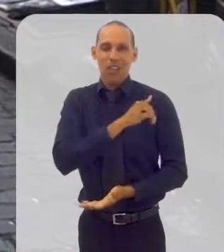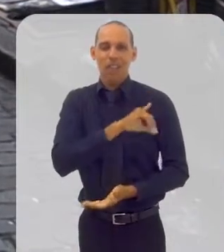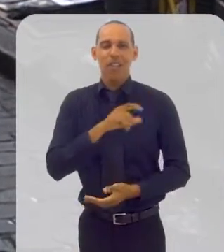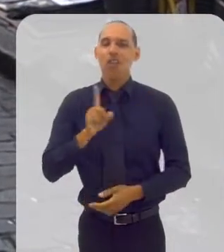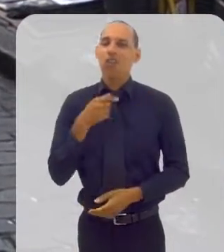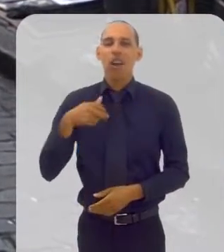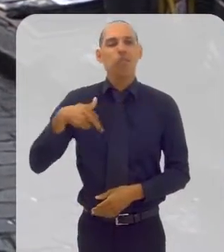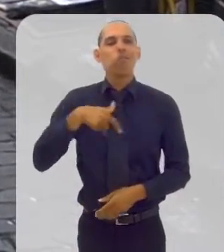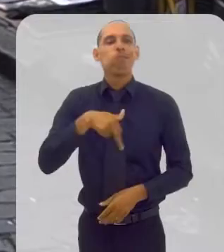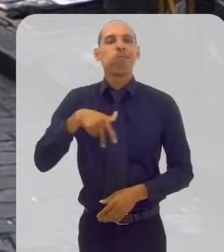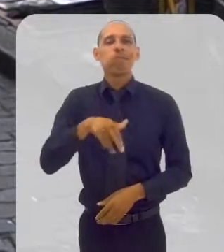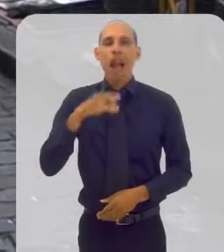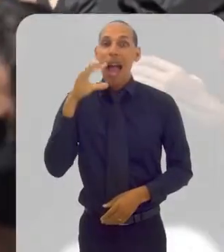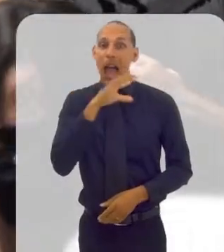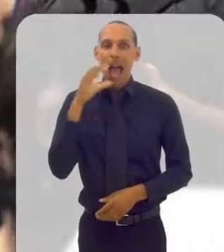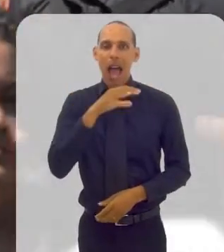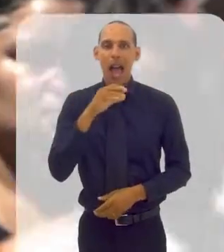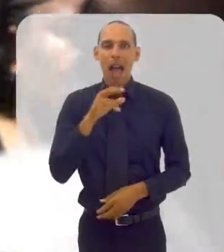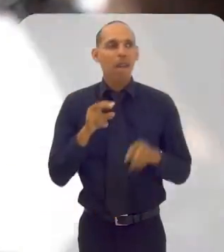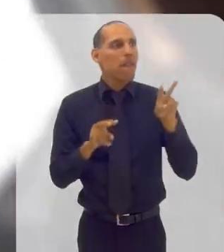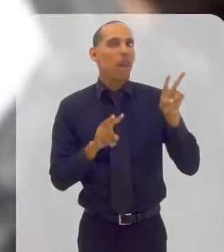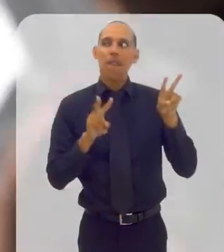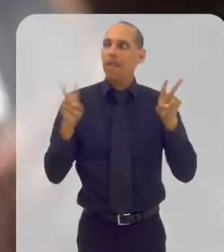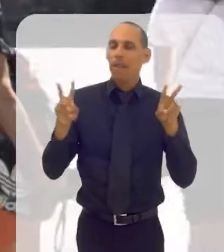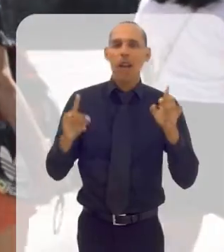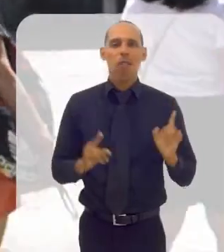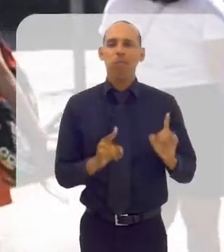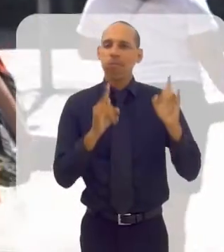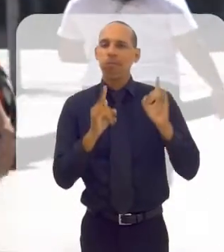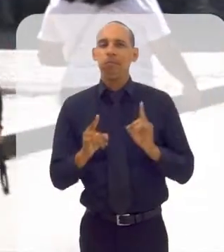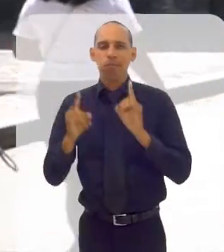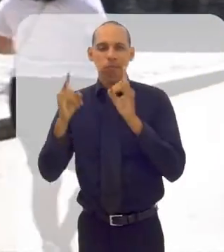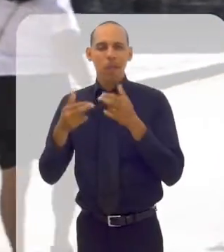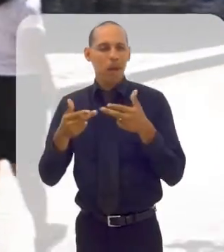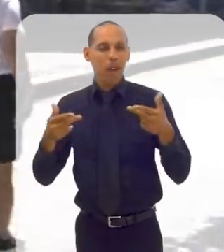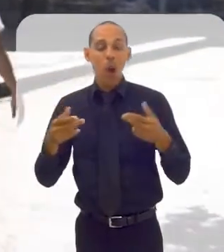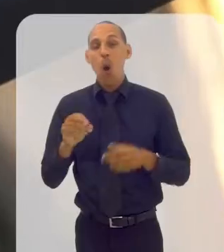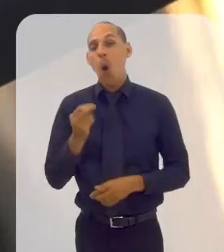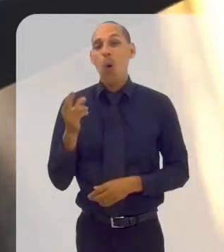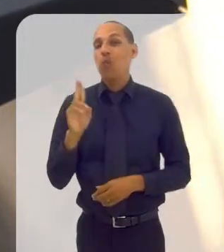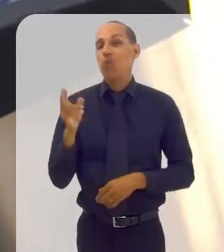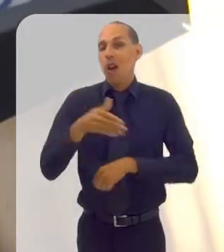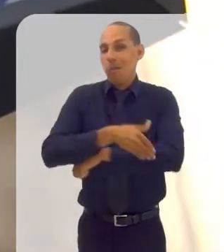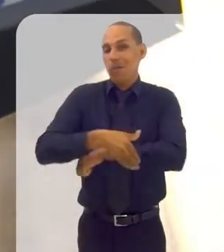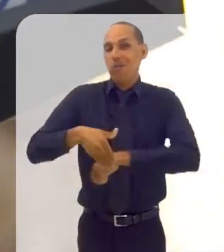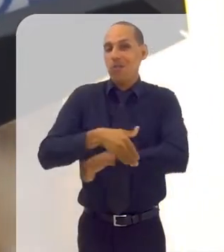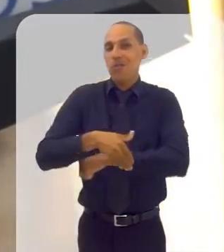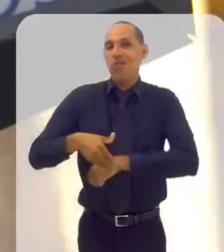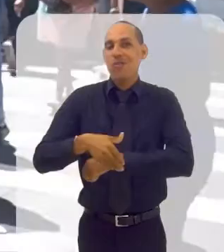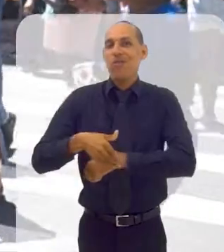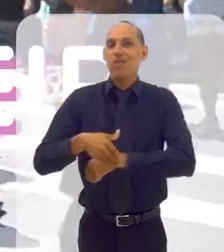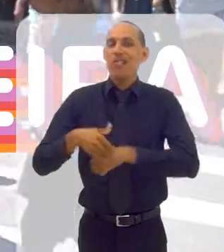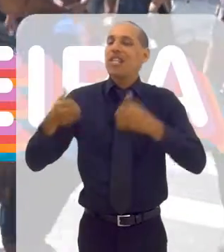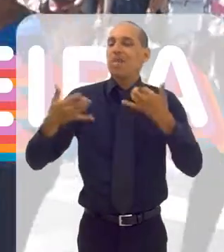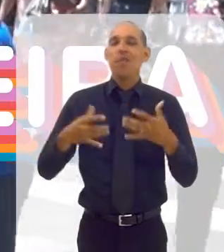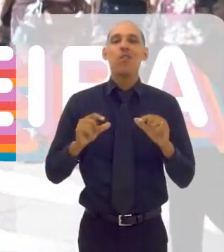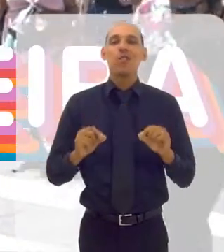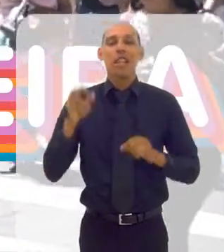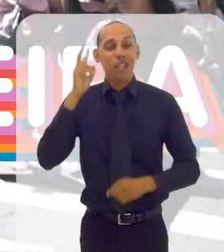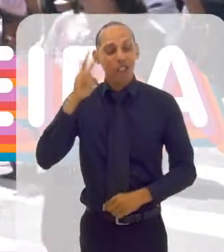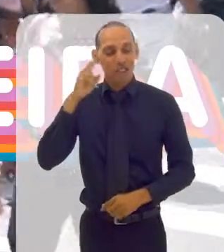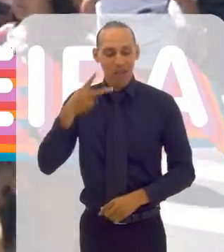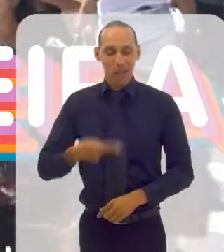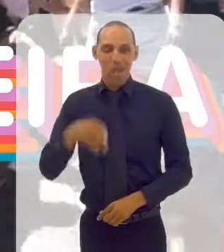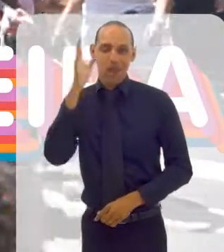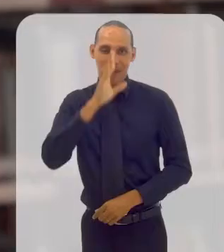do Rio, muitas vezes com pressa, a gente não percebe que seus edifícios, monumentos e até mesmo o nome das ruas contam um pouquinho do balaio geral